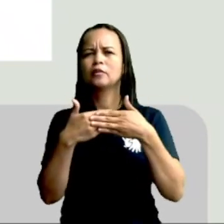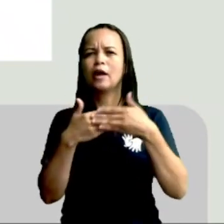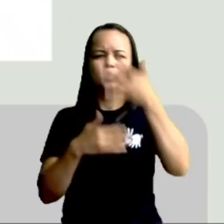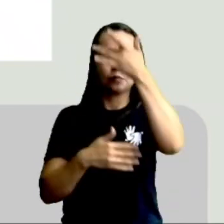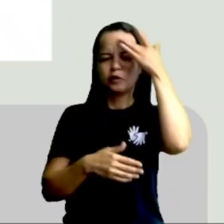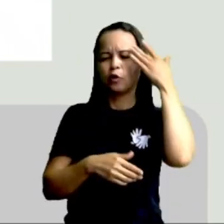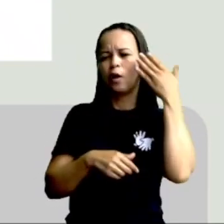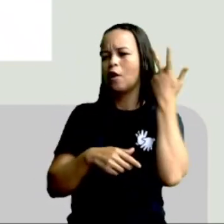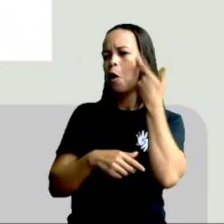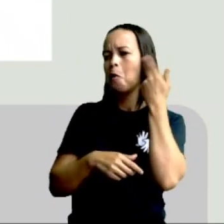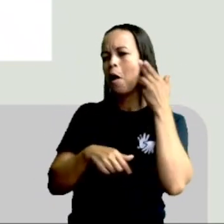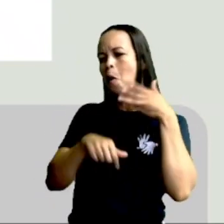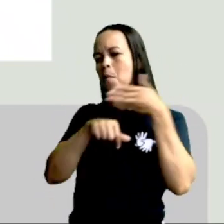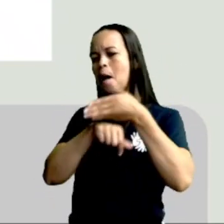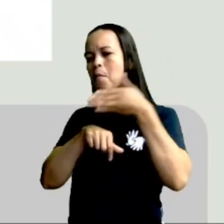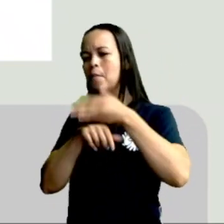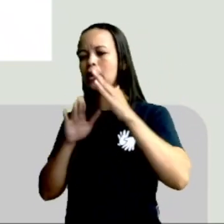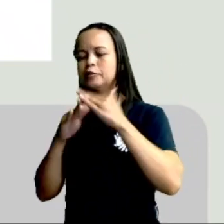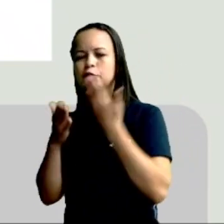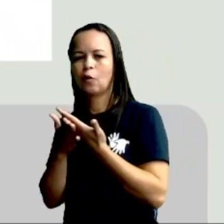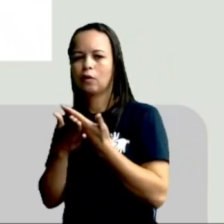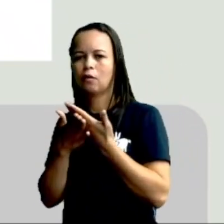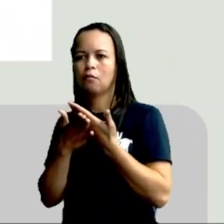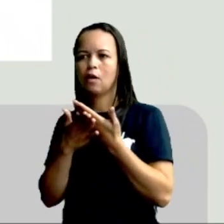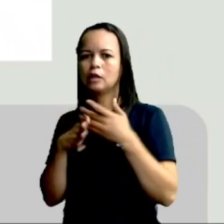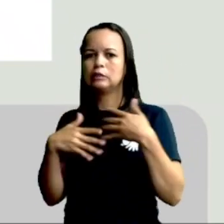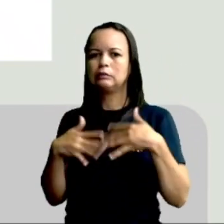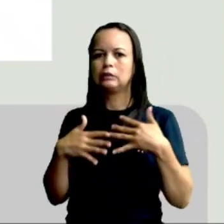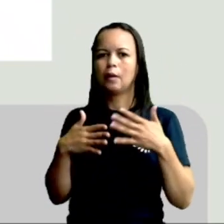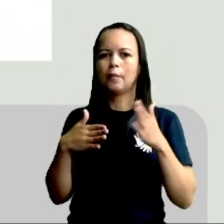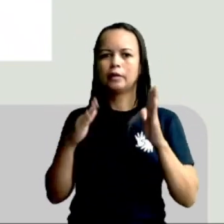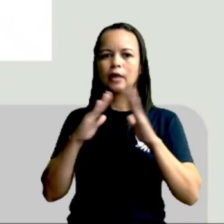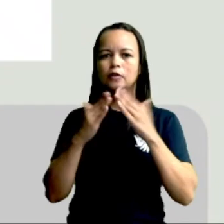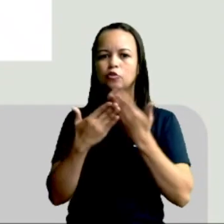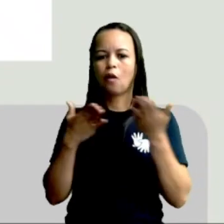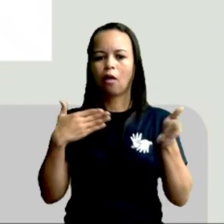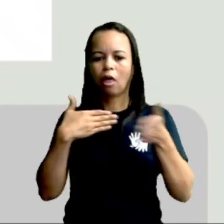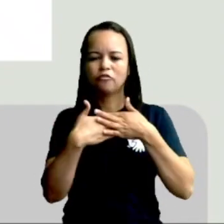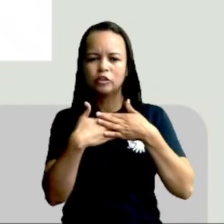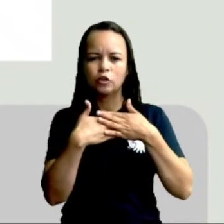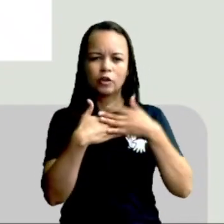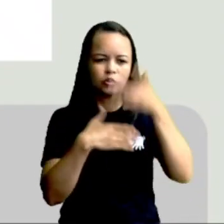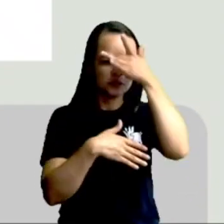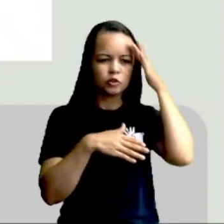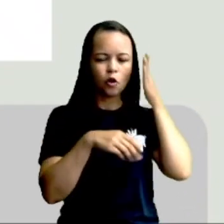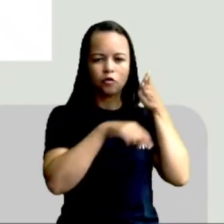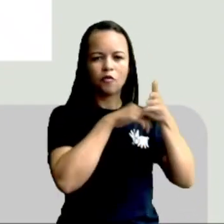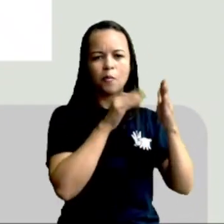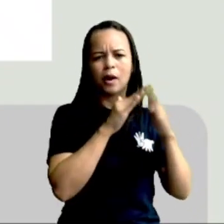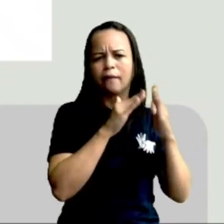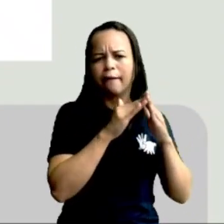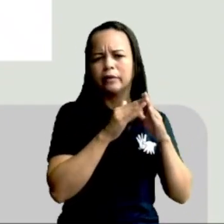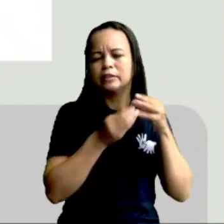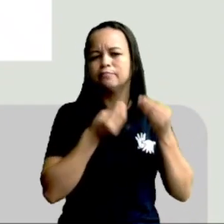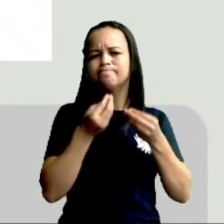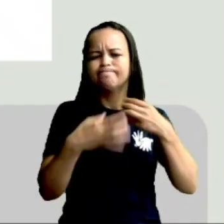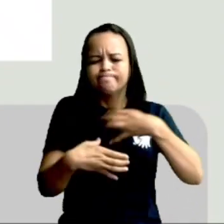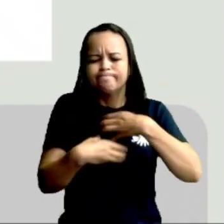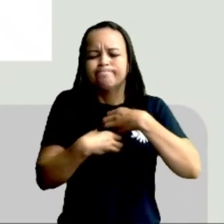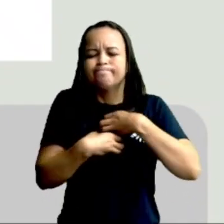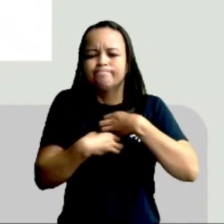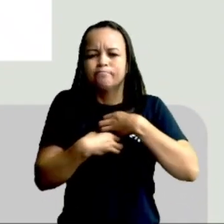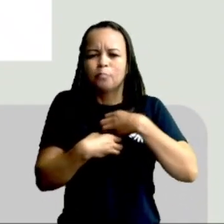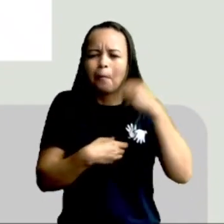aula, tudo certo. De repente, a escola fechou. Todo mundo teve que ir para casa. Então, quando a tua escola fechou, o que foi que você sentiu? O que foi que